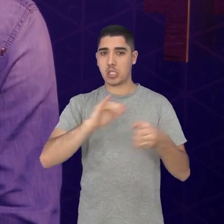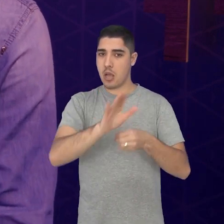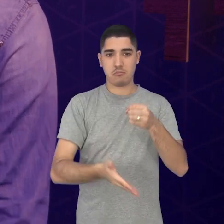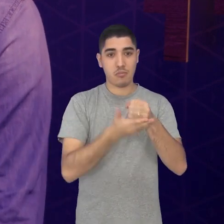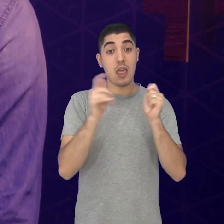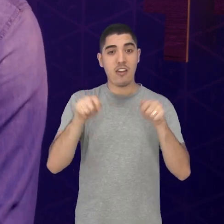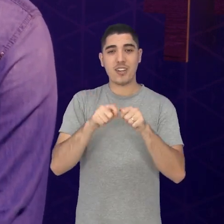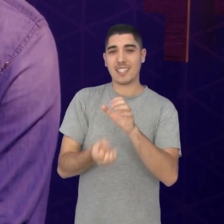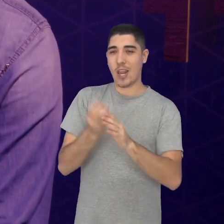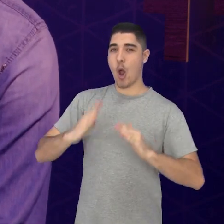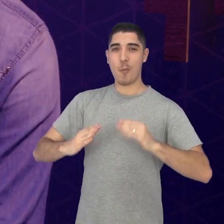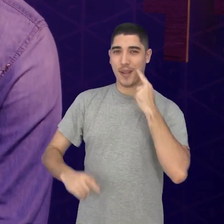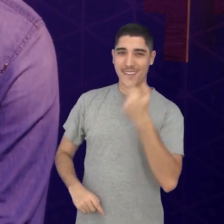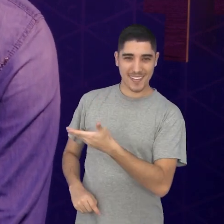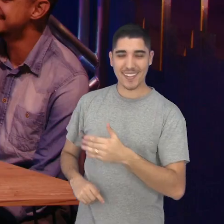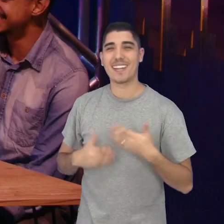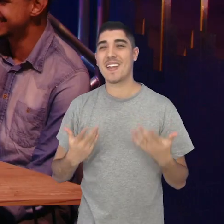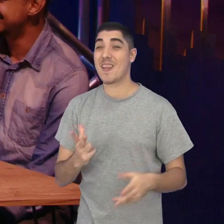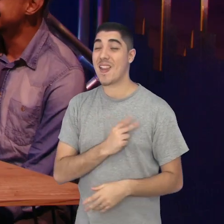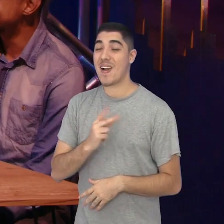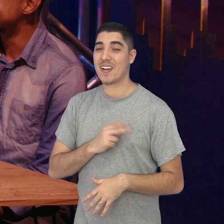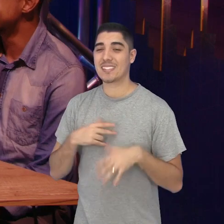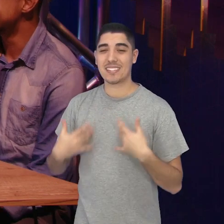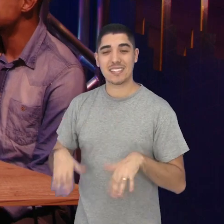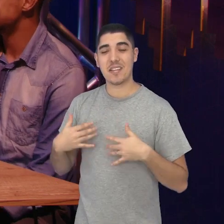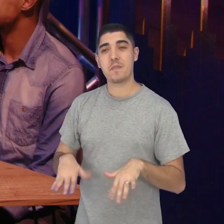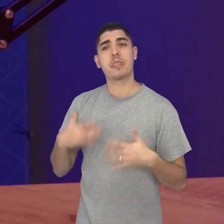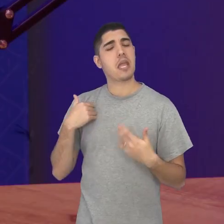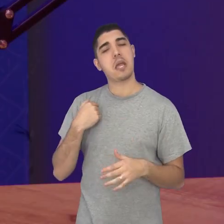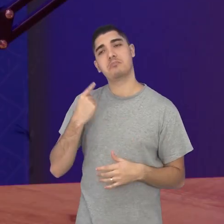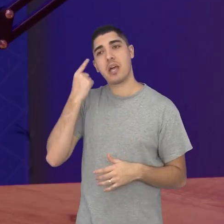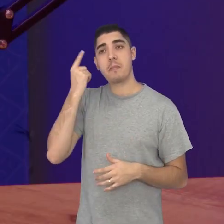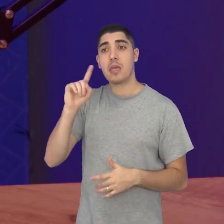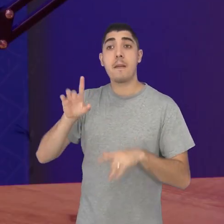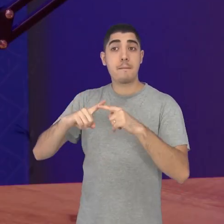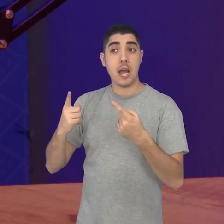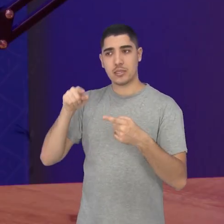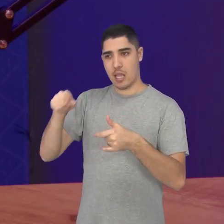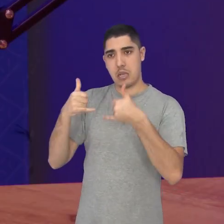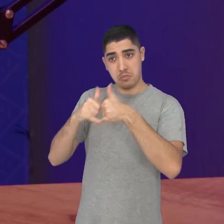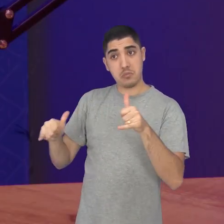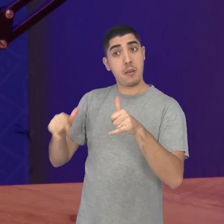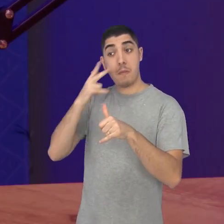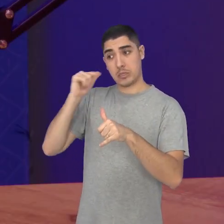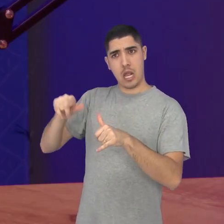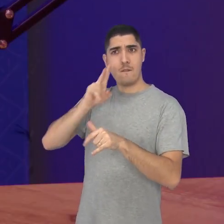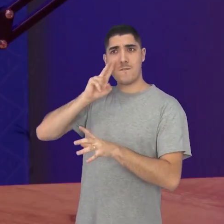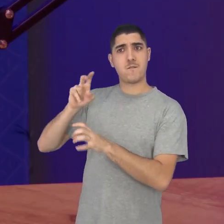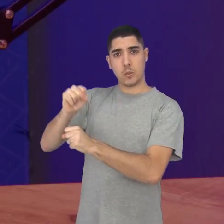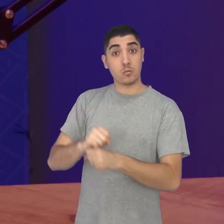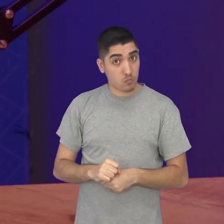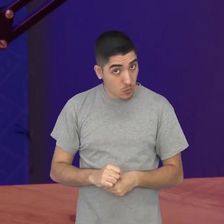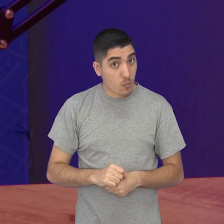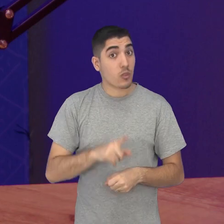porque a gente já tem o reator Arc. Olha só. E é muito. E assim, não sei. Me parece que essa energia ela deve ser muito potente, né?